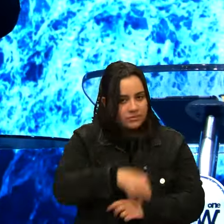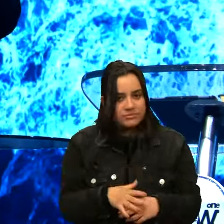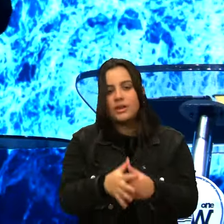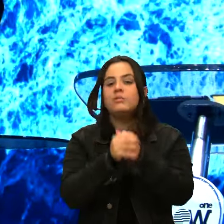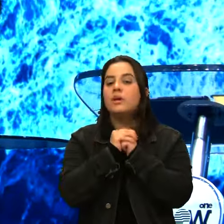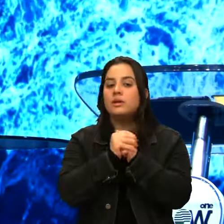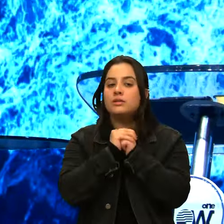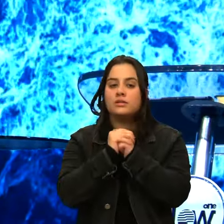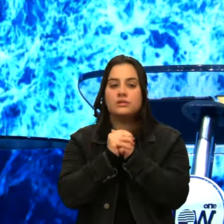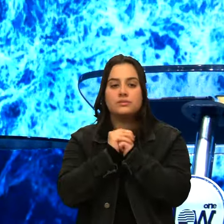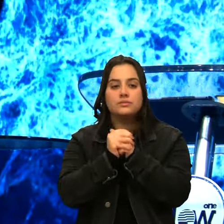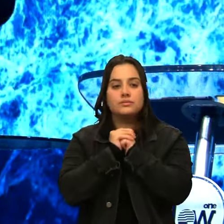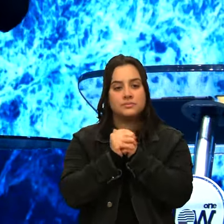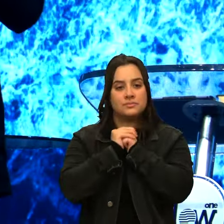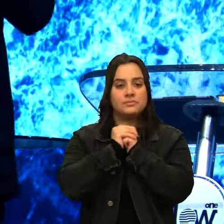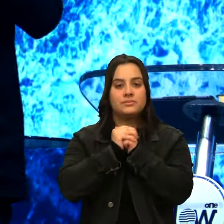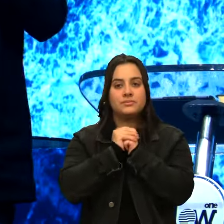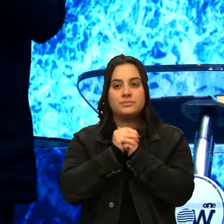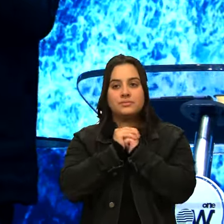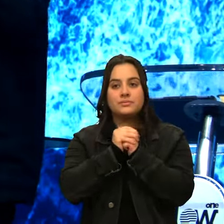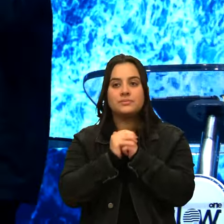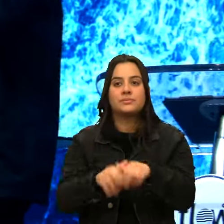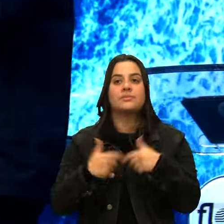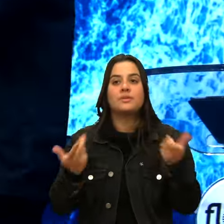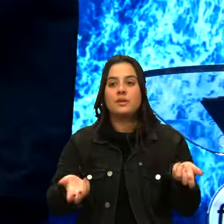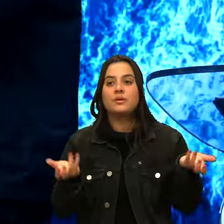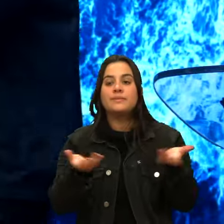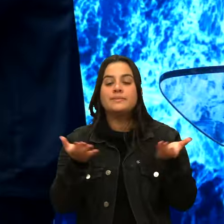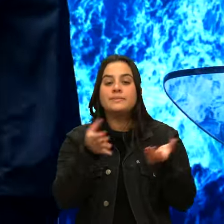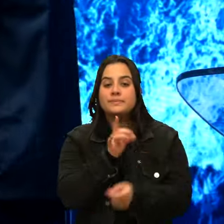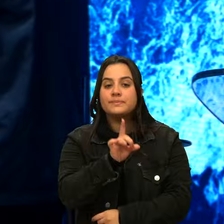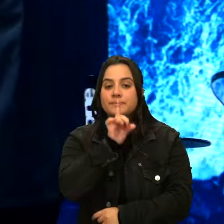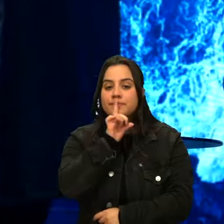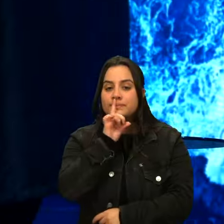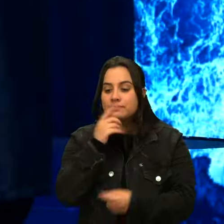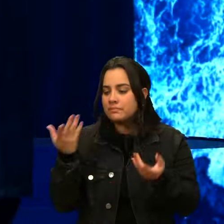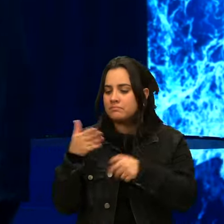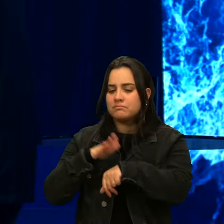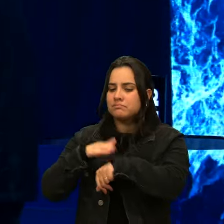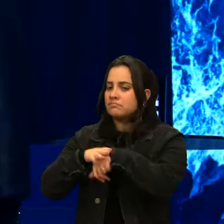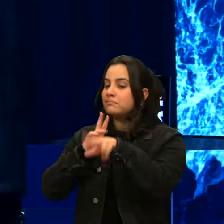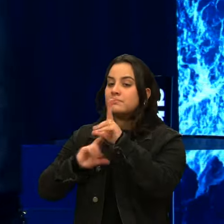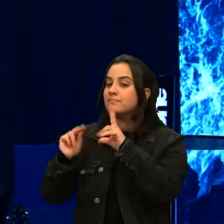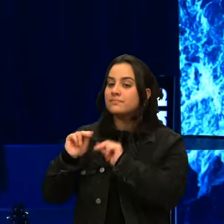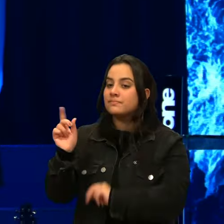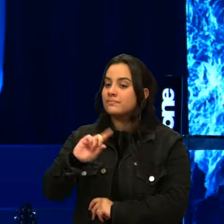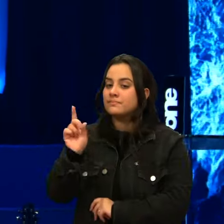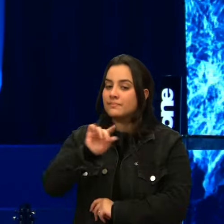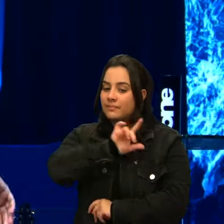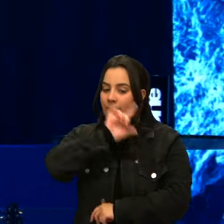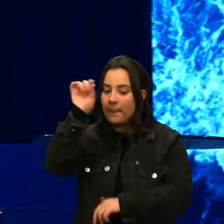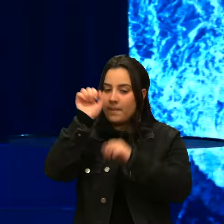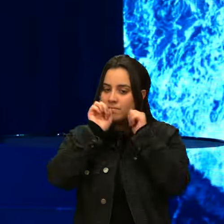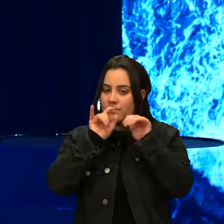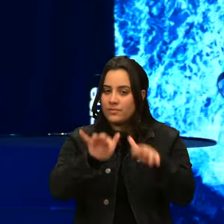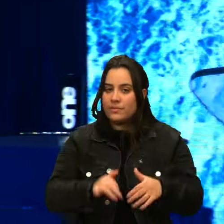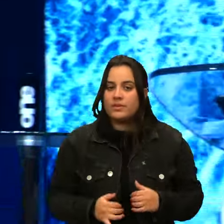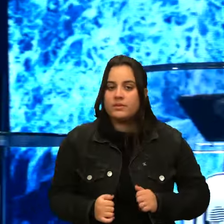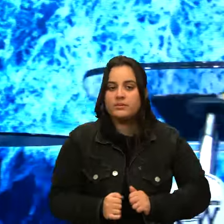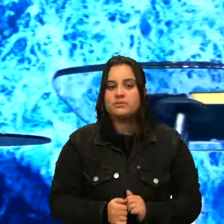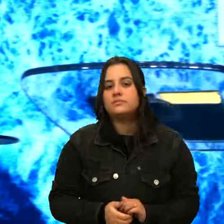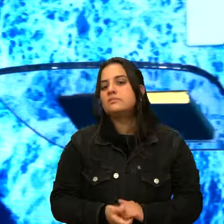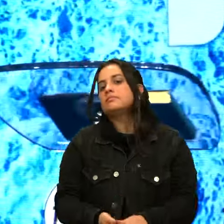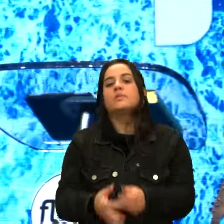não? Então, faz silêncio aí, agora não é hora de conversar. Deus abençoe, Raquelzinha.